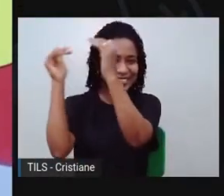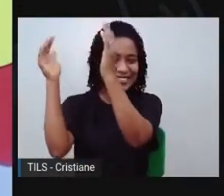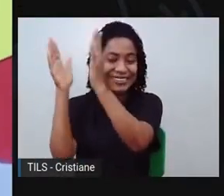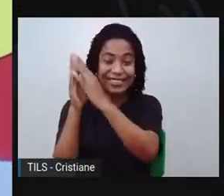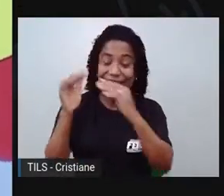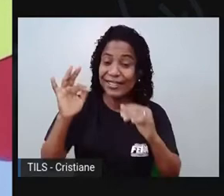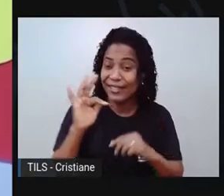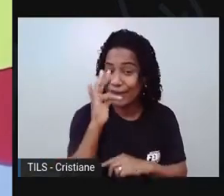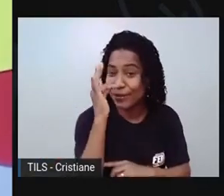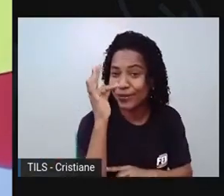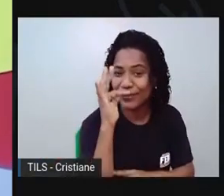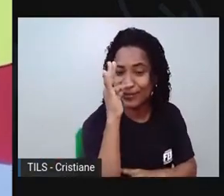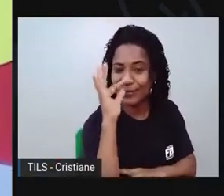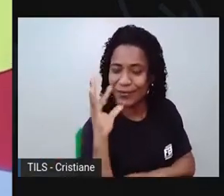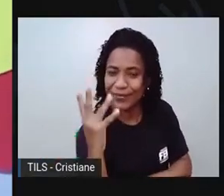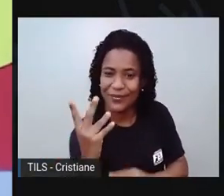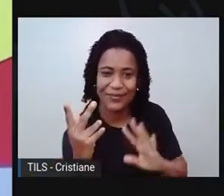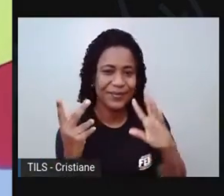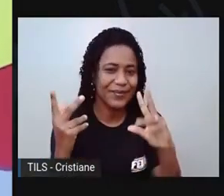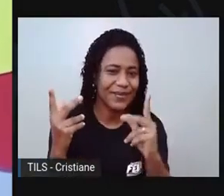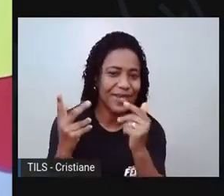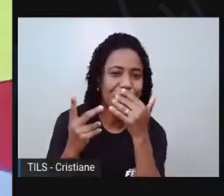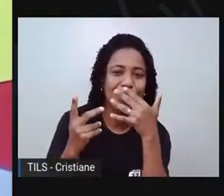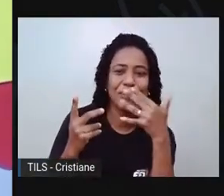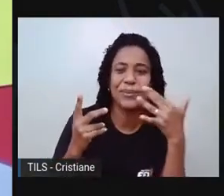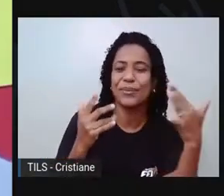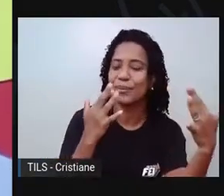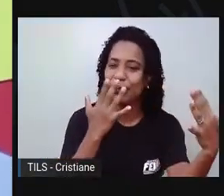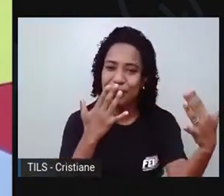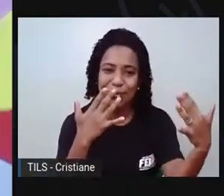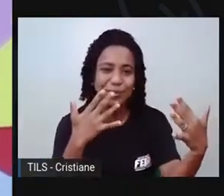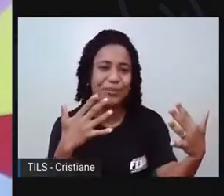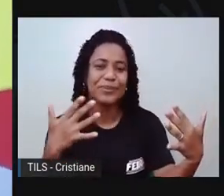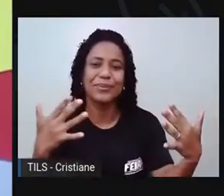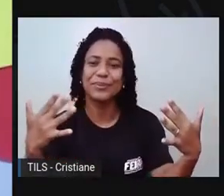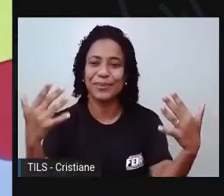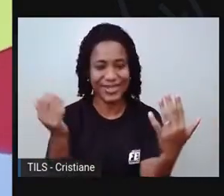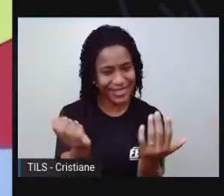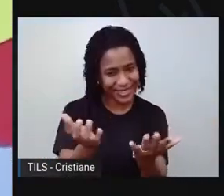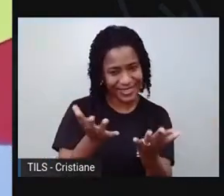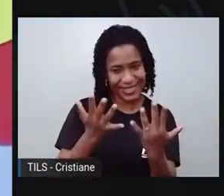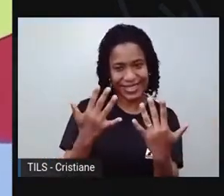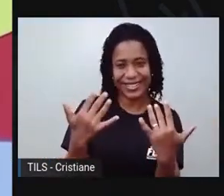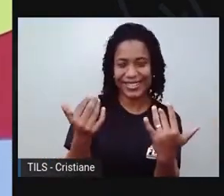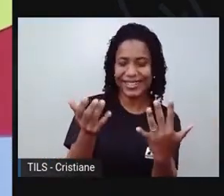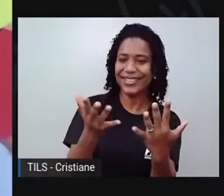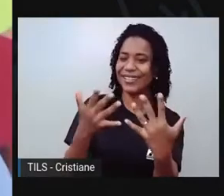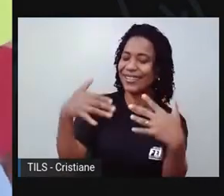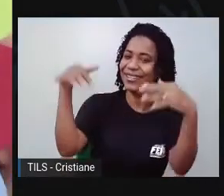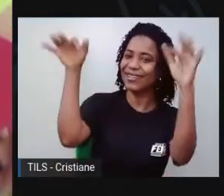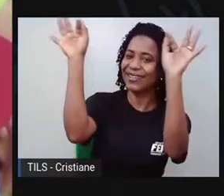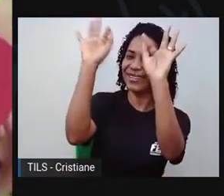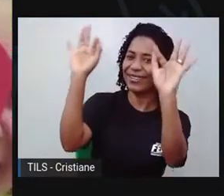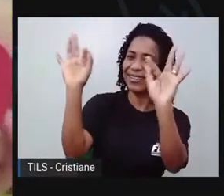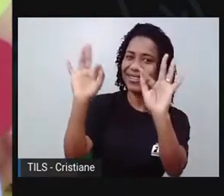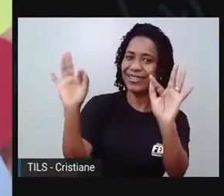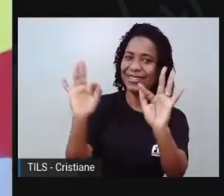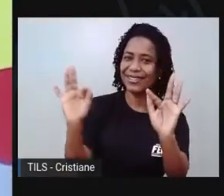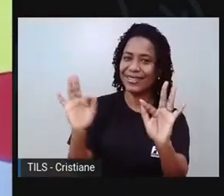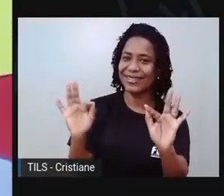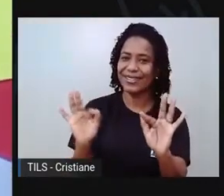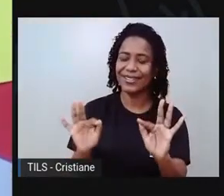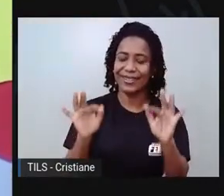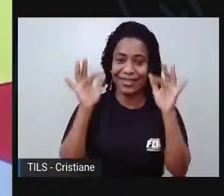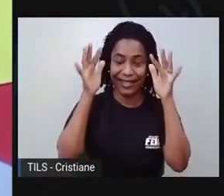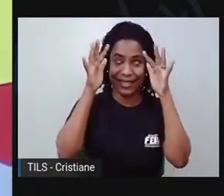Florzinha colorida do meu jardim, se você está feliz, pisque os olhinhos